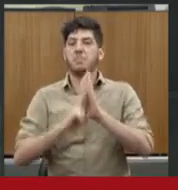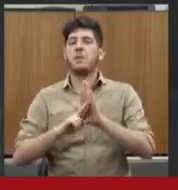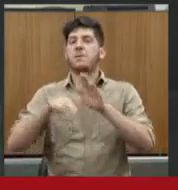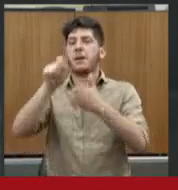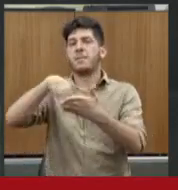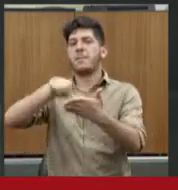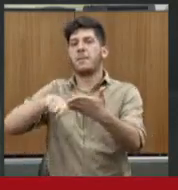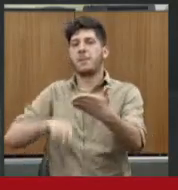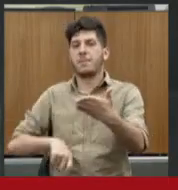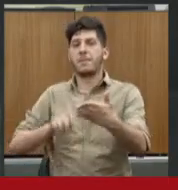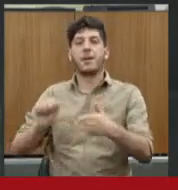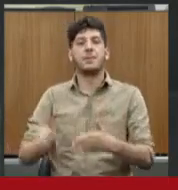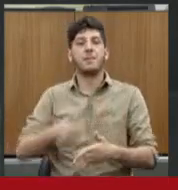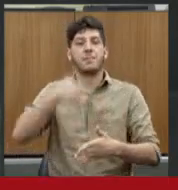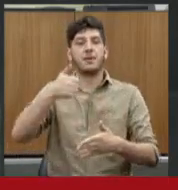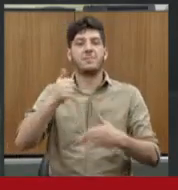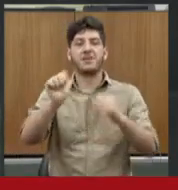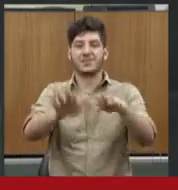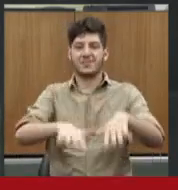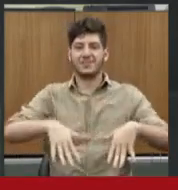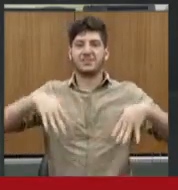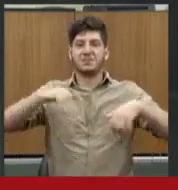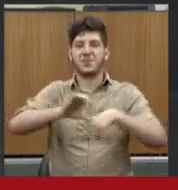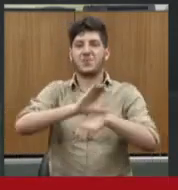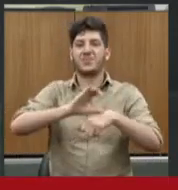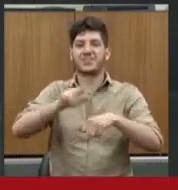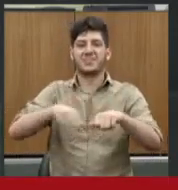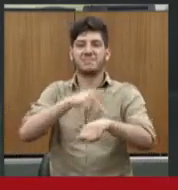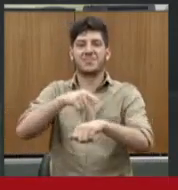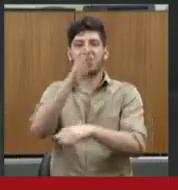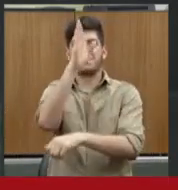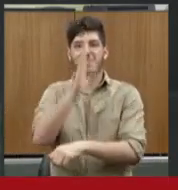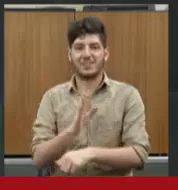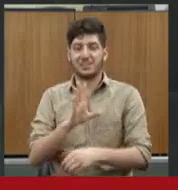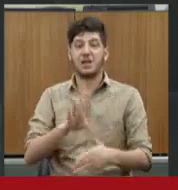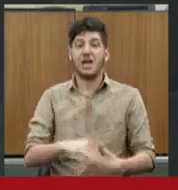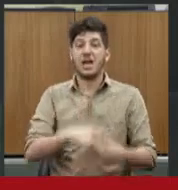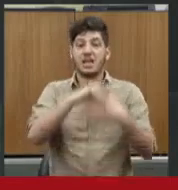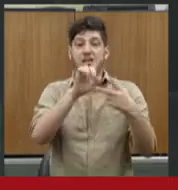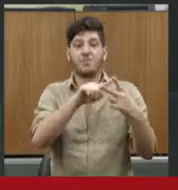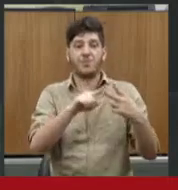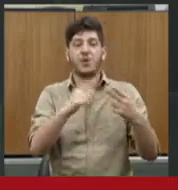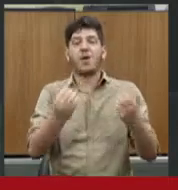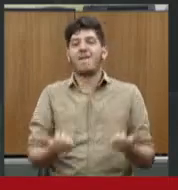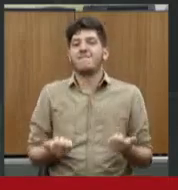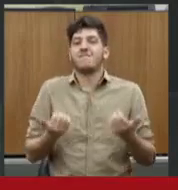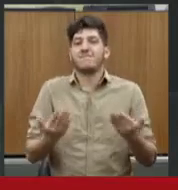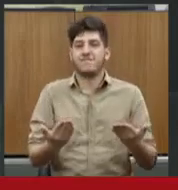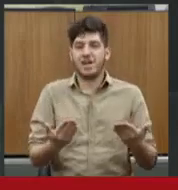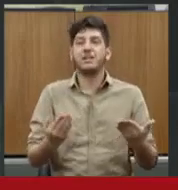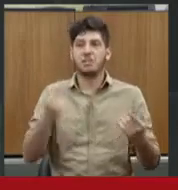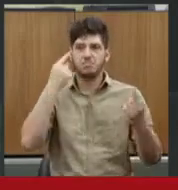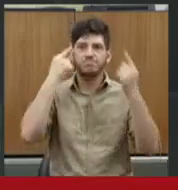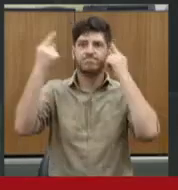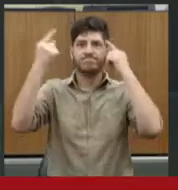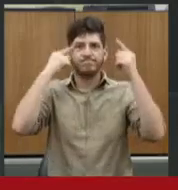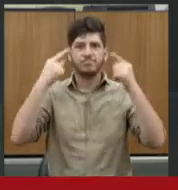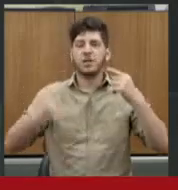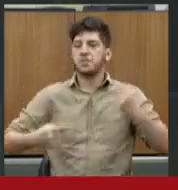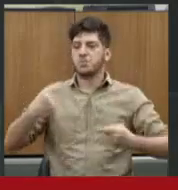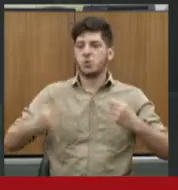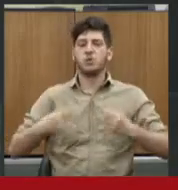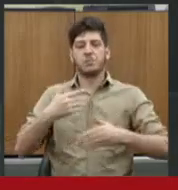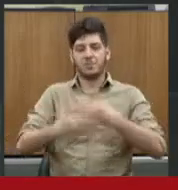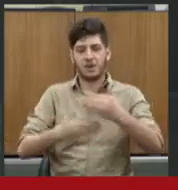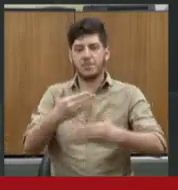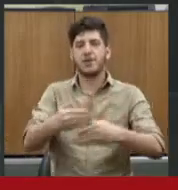Assembleia Constituinte do Brasil. Estes líderes nos legaram não apenas seus ideais e trajetórias políticas, mas também